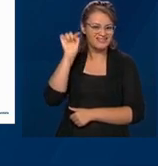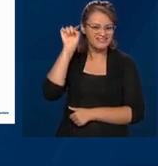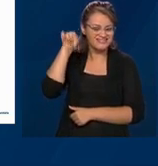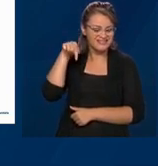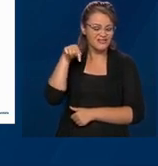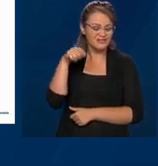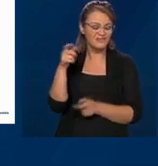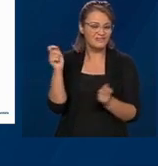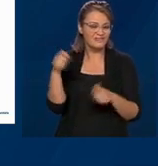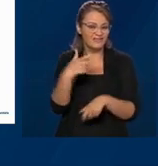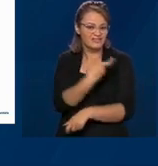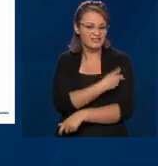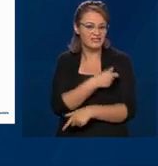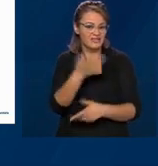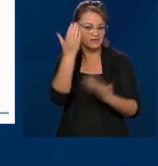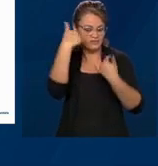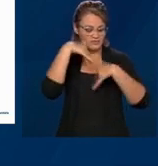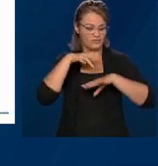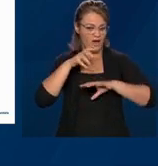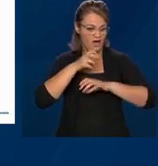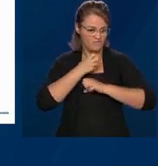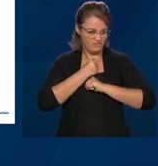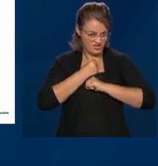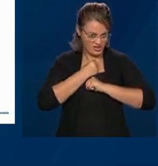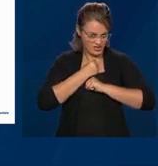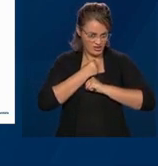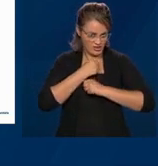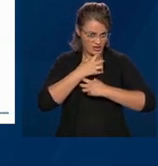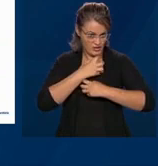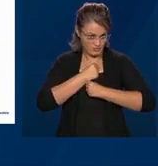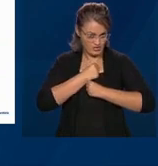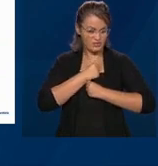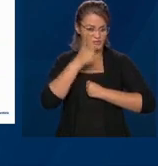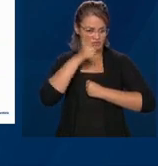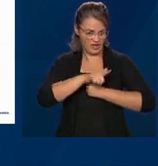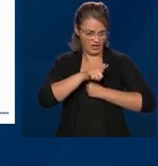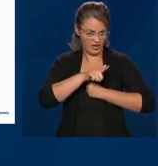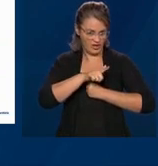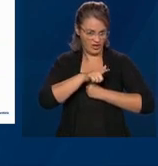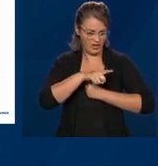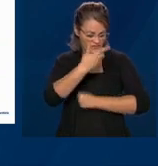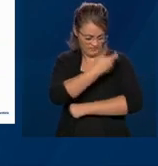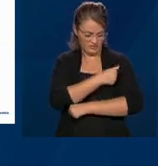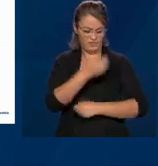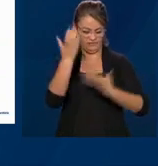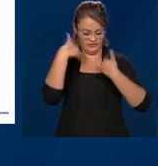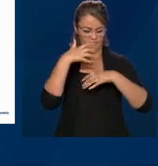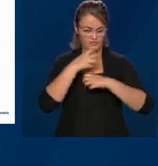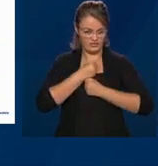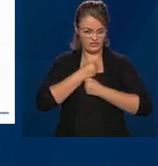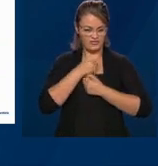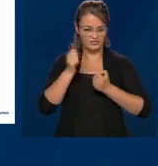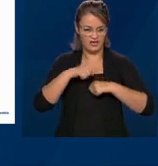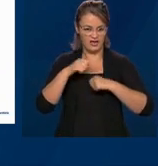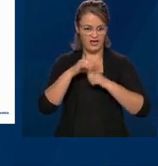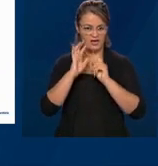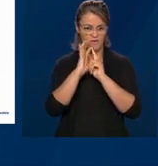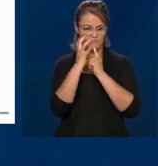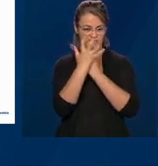imunidade que os anticorpos promovem em nós. Os anticorpos que vão neutralizar o